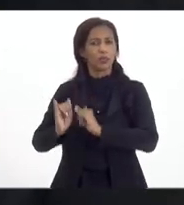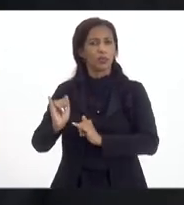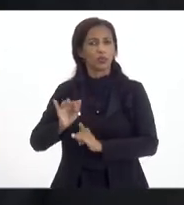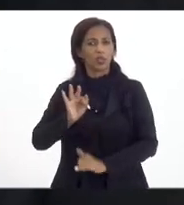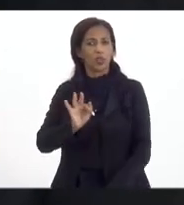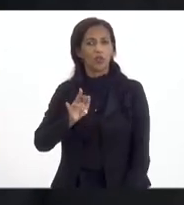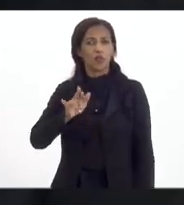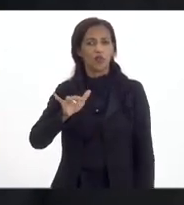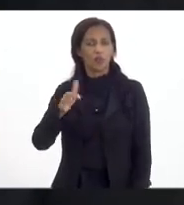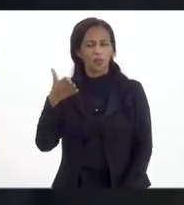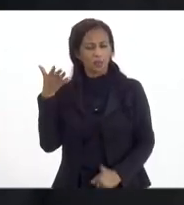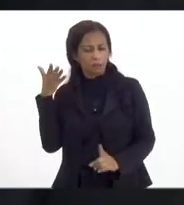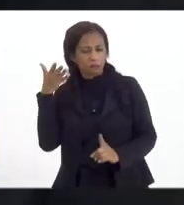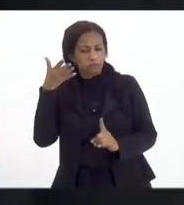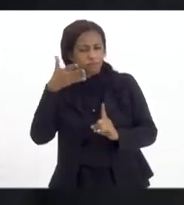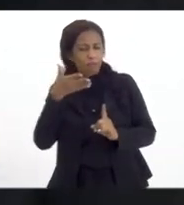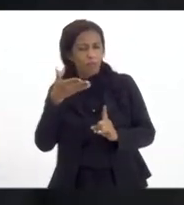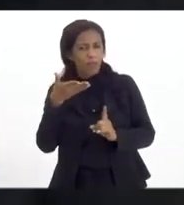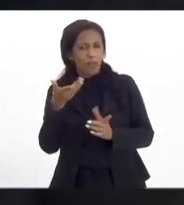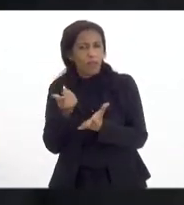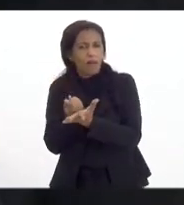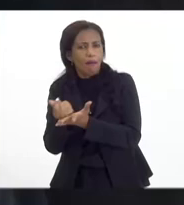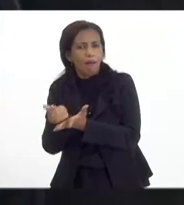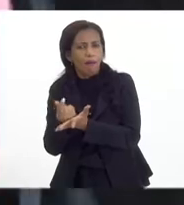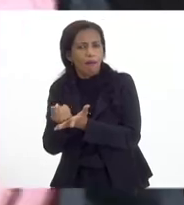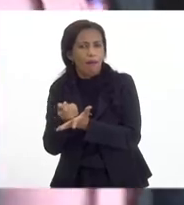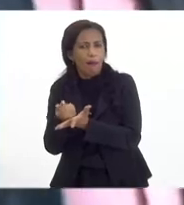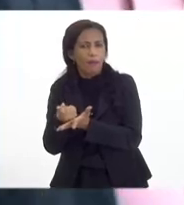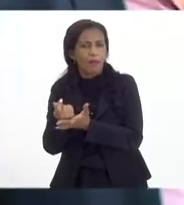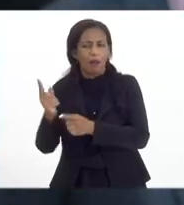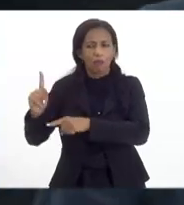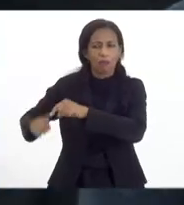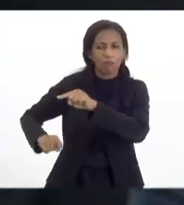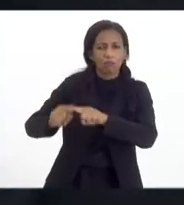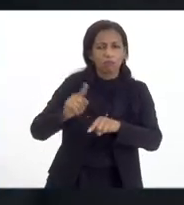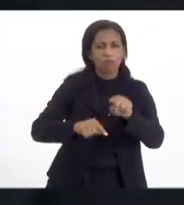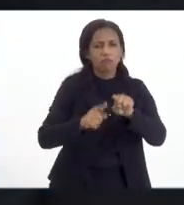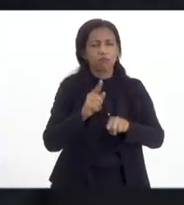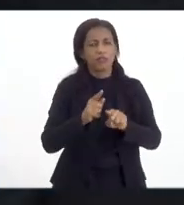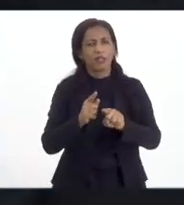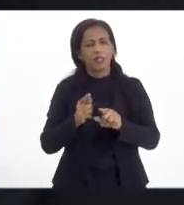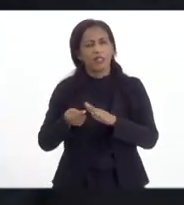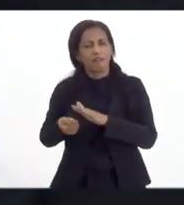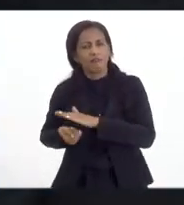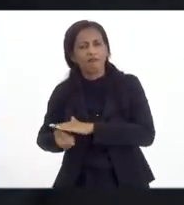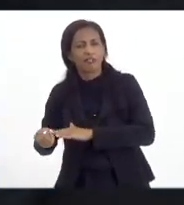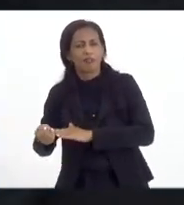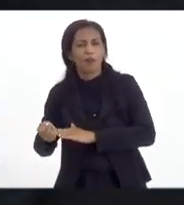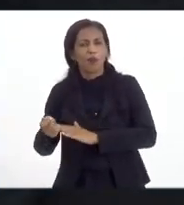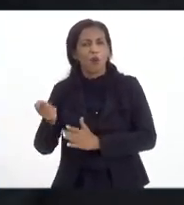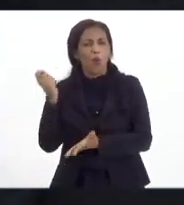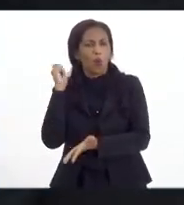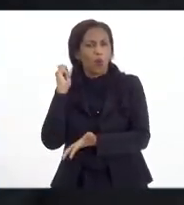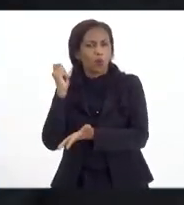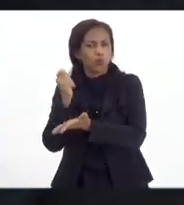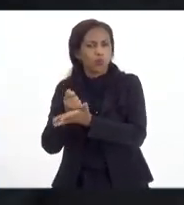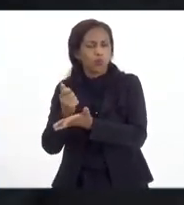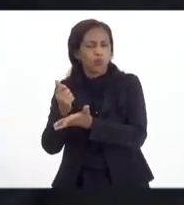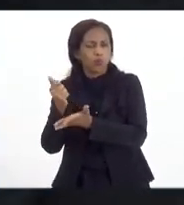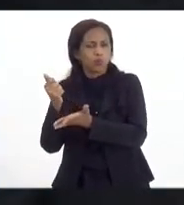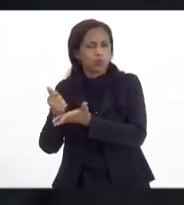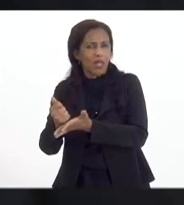com foco em capital de giro, aquisição de equipamentos e investimentos com taxas e prazos